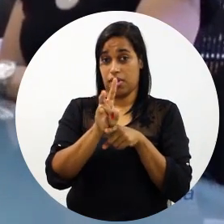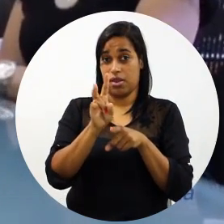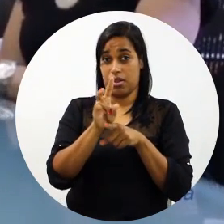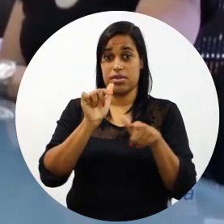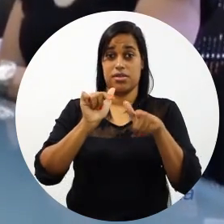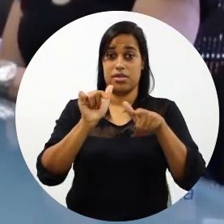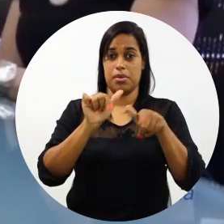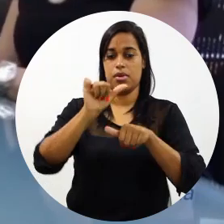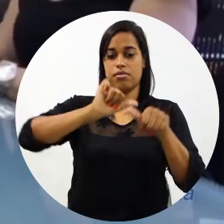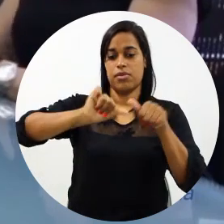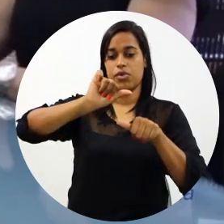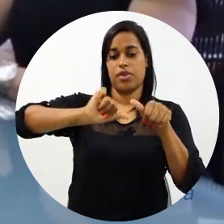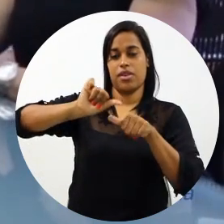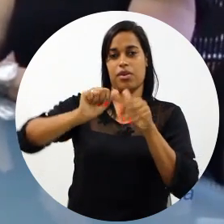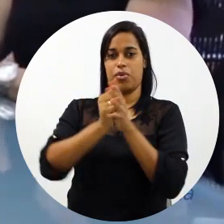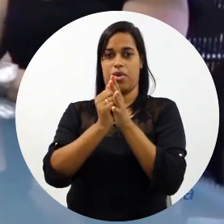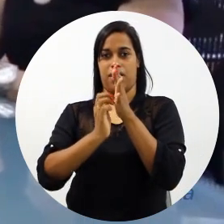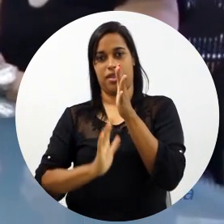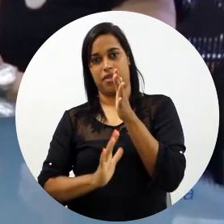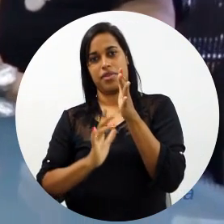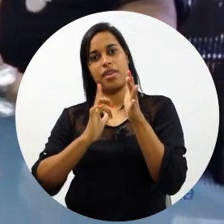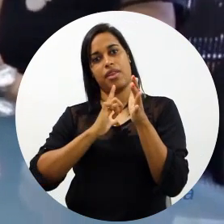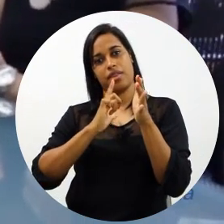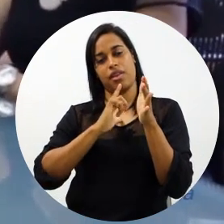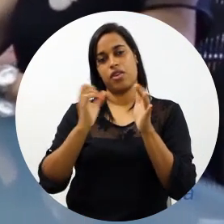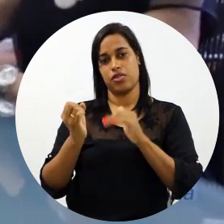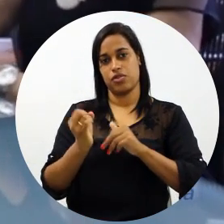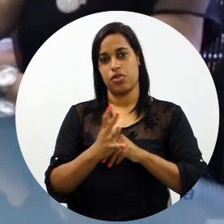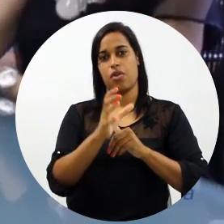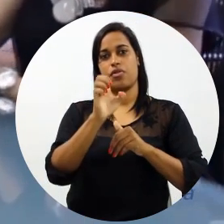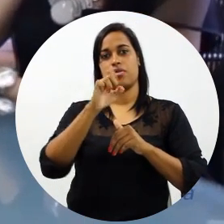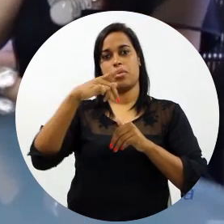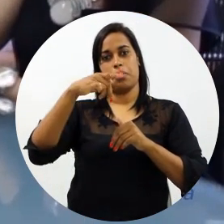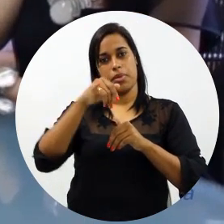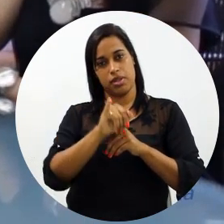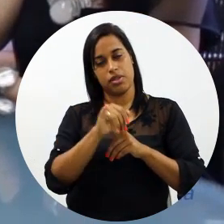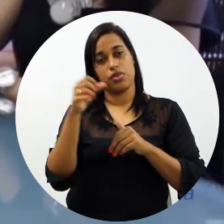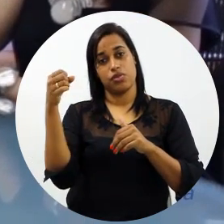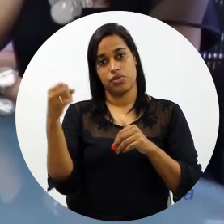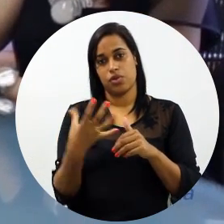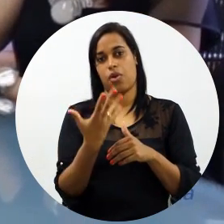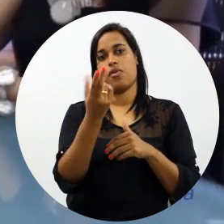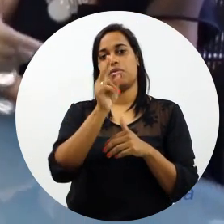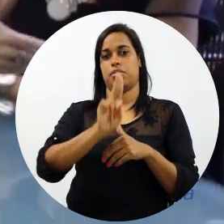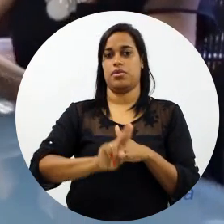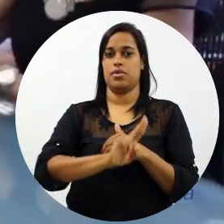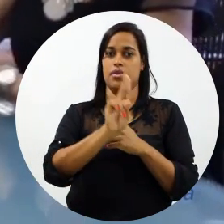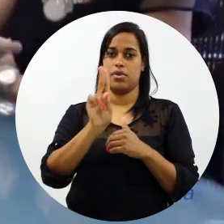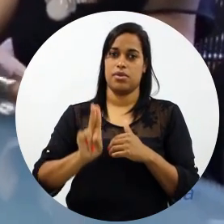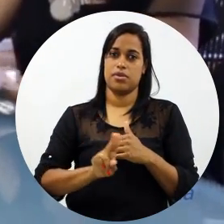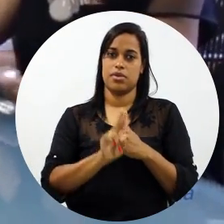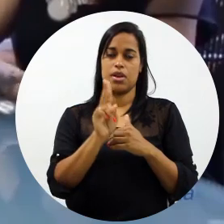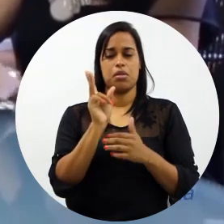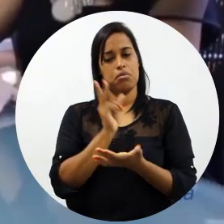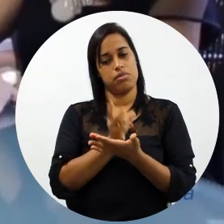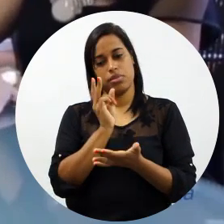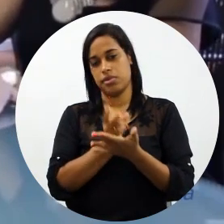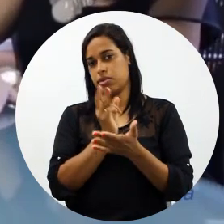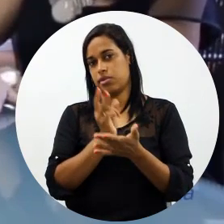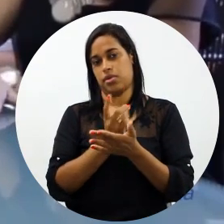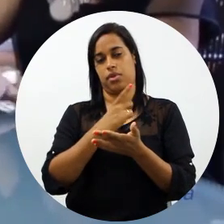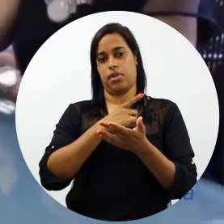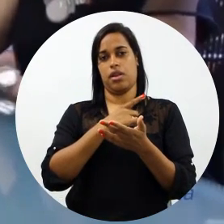com a atividade. Isso. Então, acaba tendo novos EPIs, novos equipamentos para serem utilizados e que muitas vezes